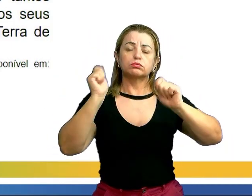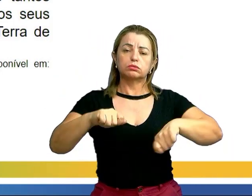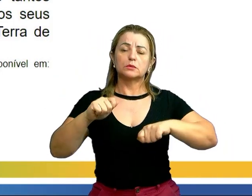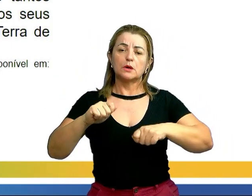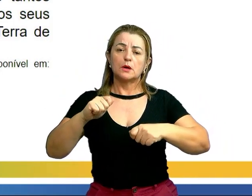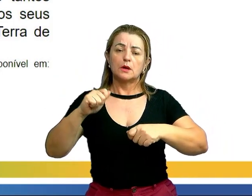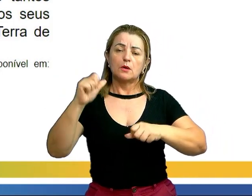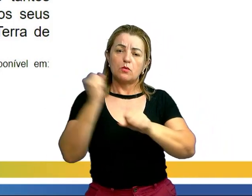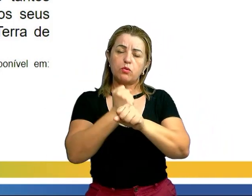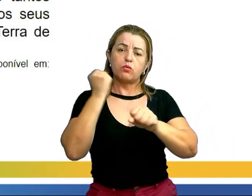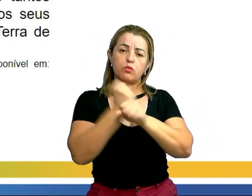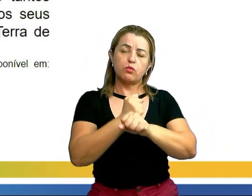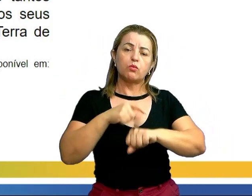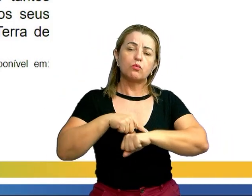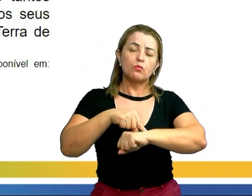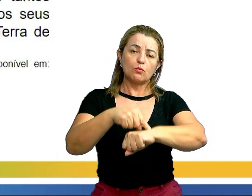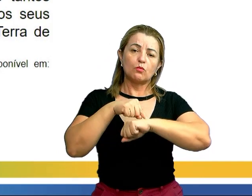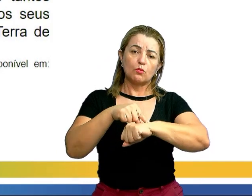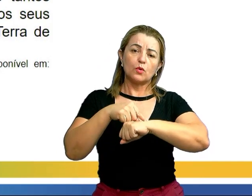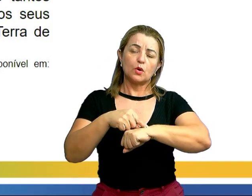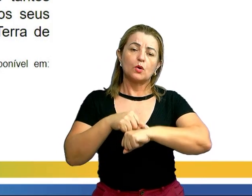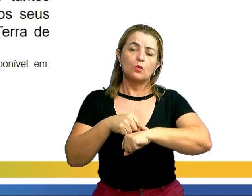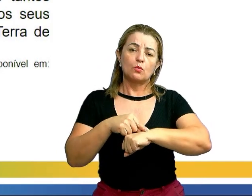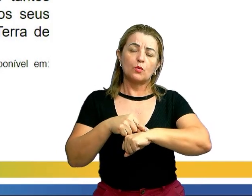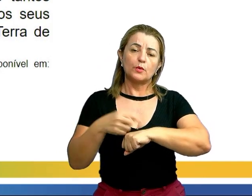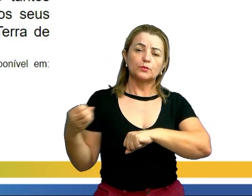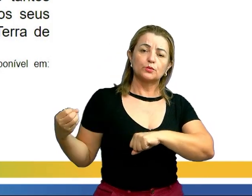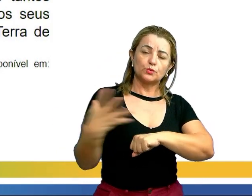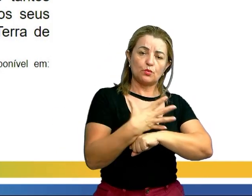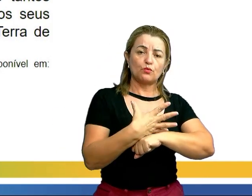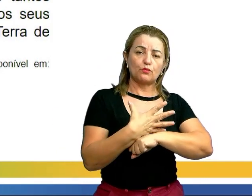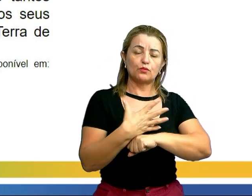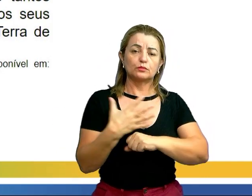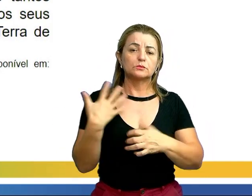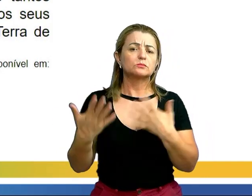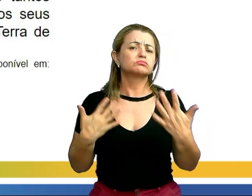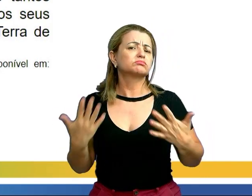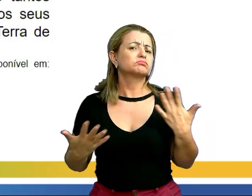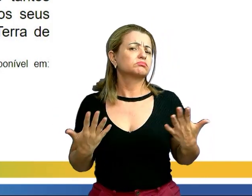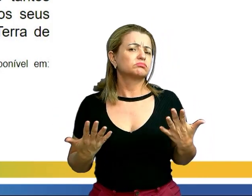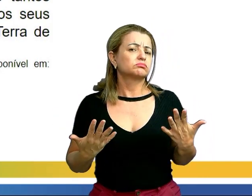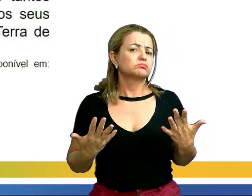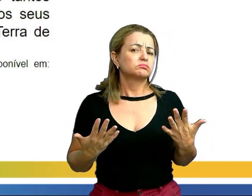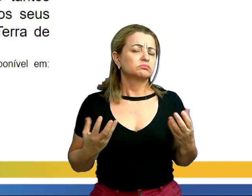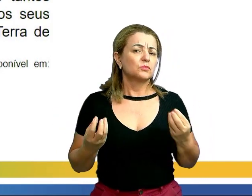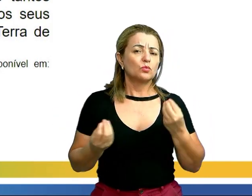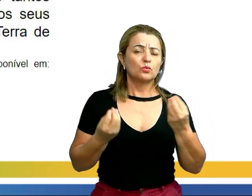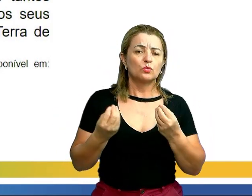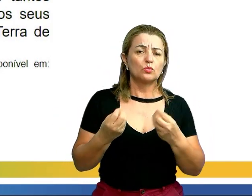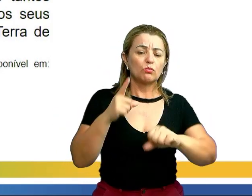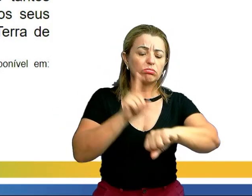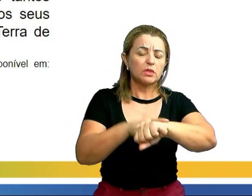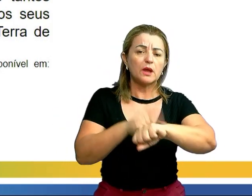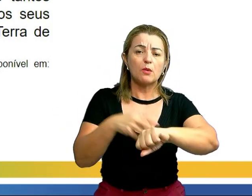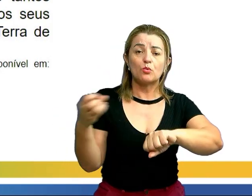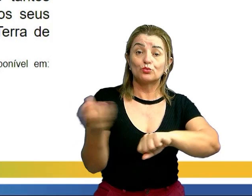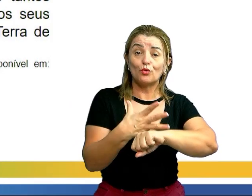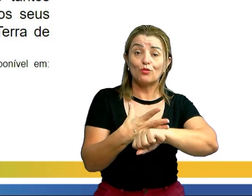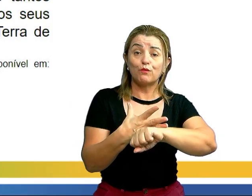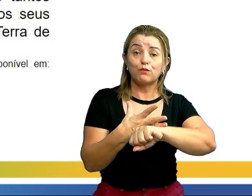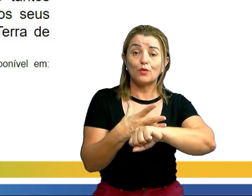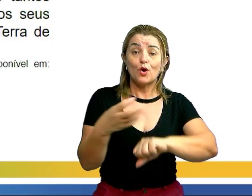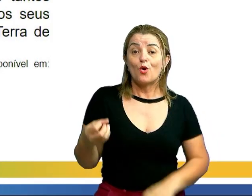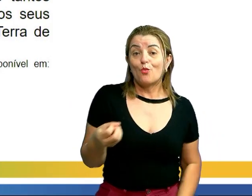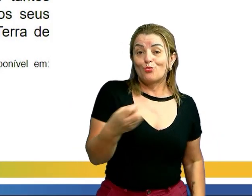no momento um tempo novo, um novo tempo. Olha a redundância, né? Um tempo novo, um novo tempo. E é